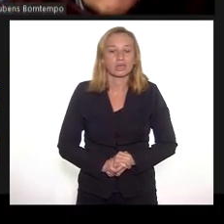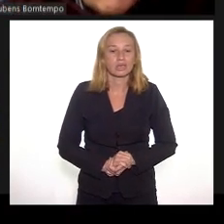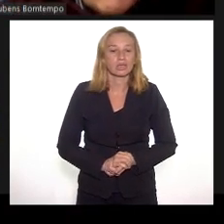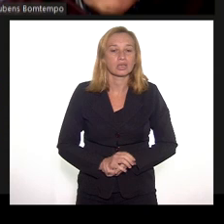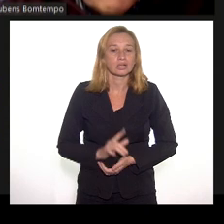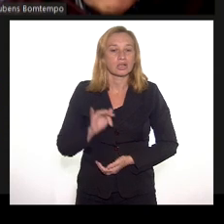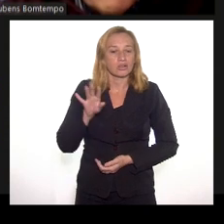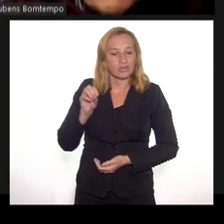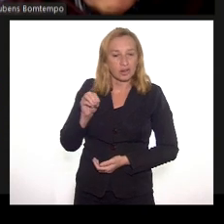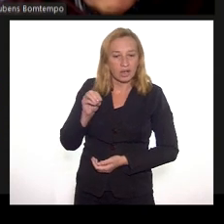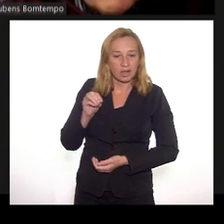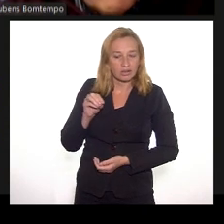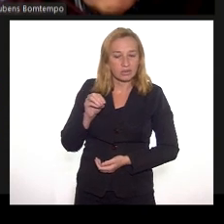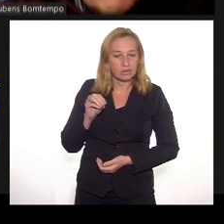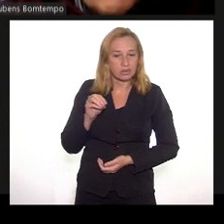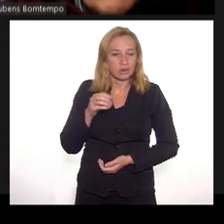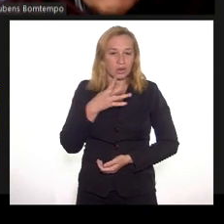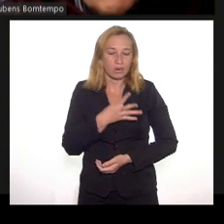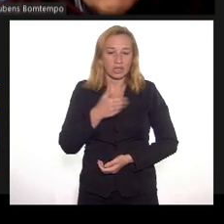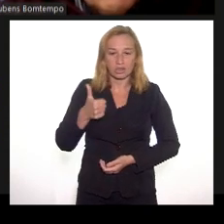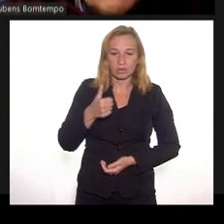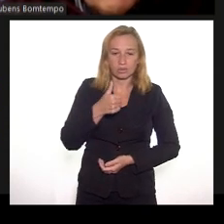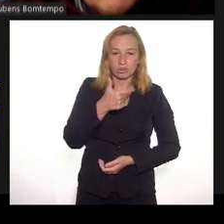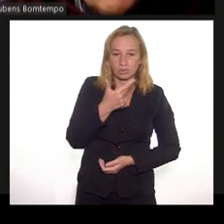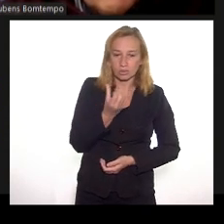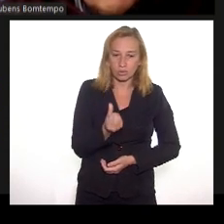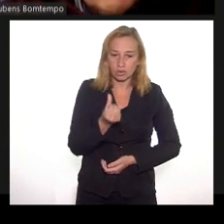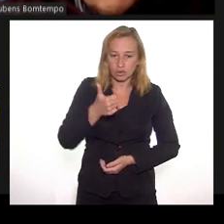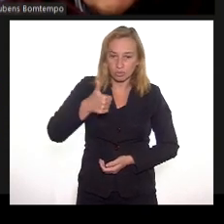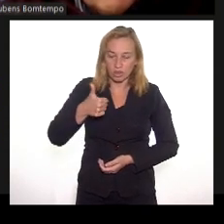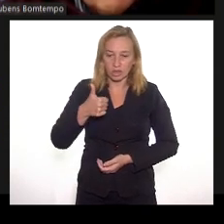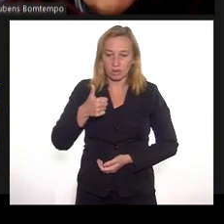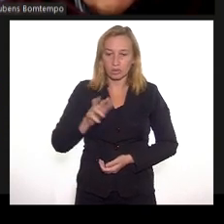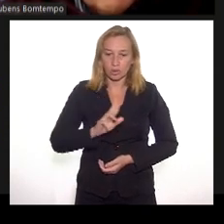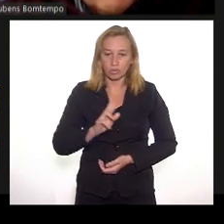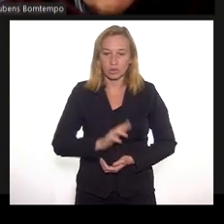Flávio Serafini está oferecendo 4126, coautoria.